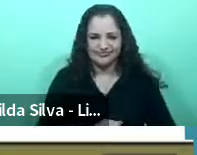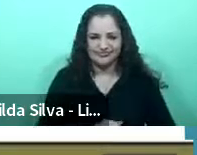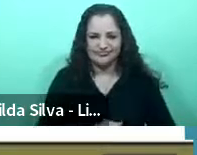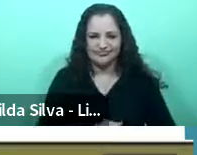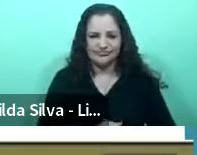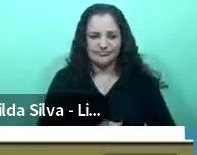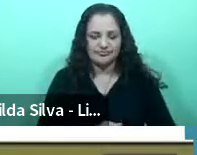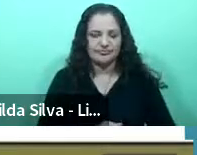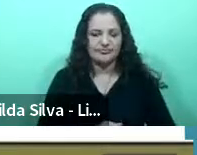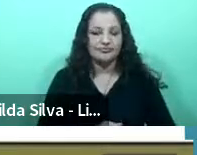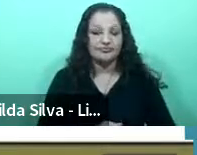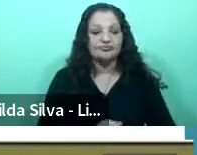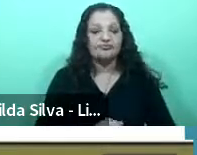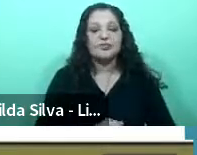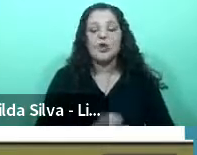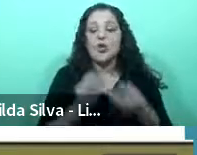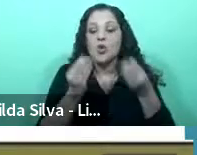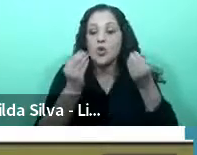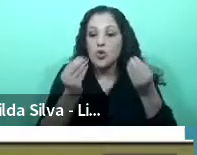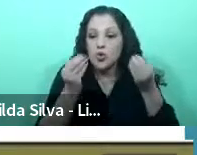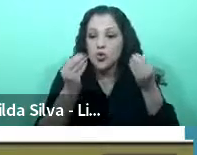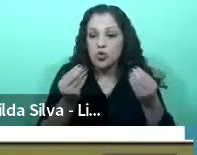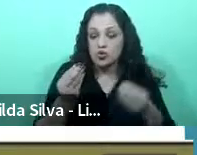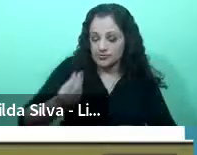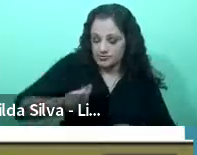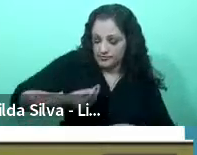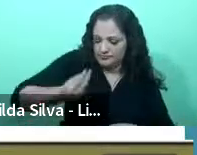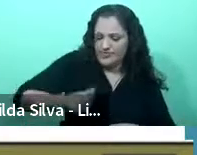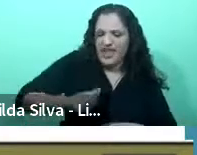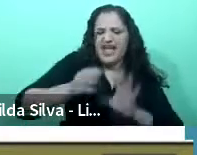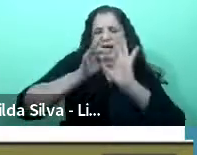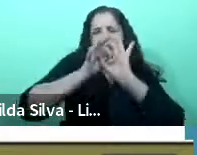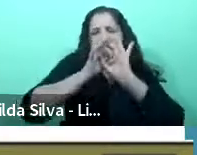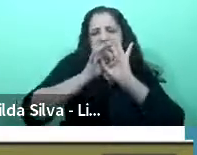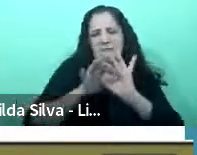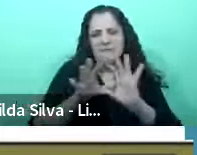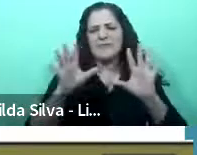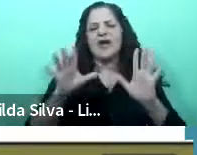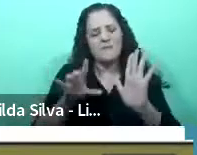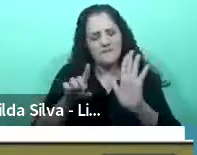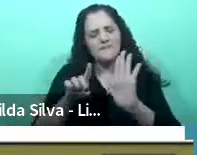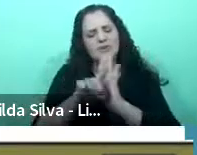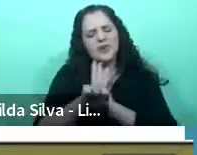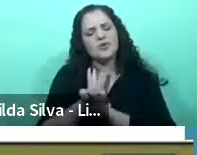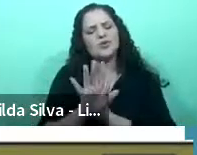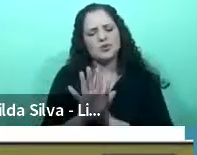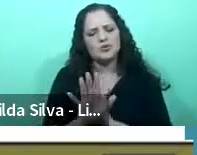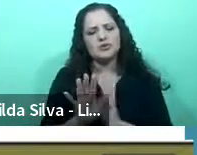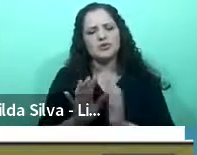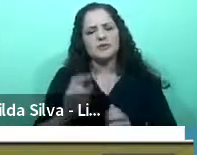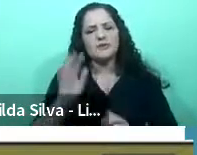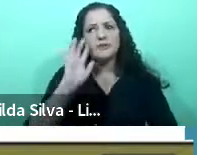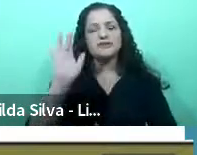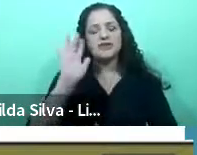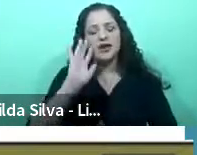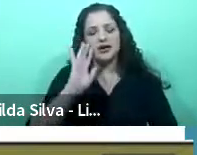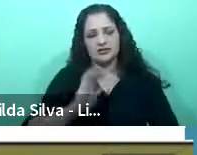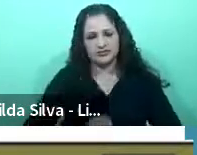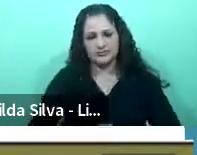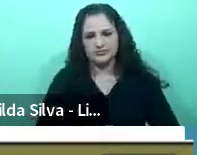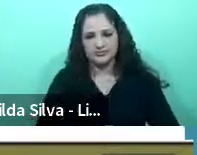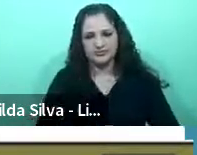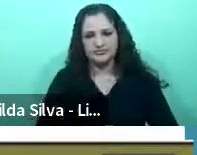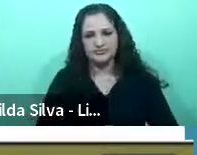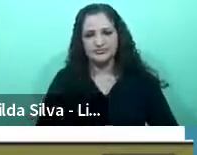Então, como que a gente libera a nossa vida, né? Essa é a pergunta que eu lanço para a gente pensar, à